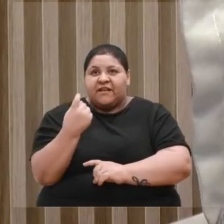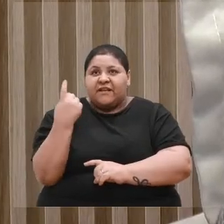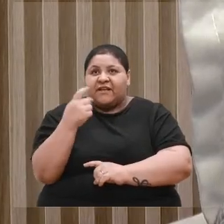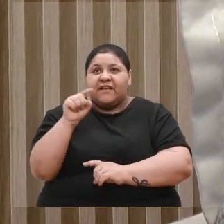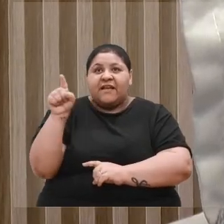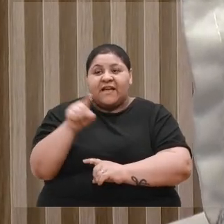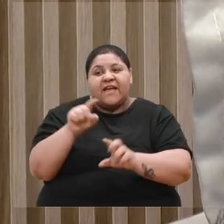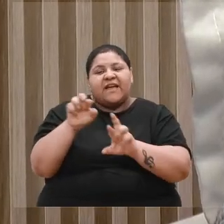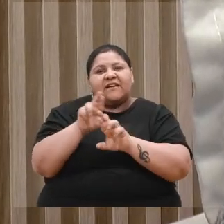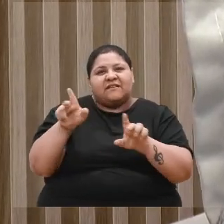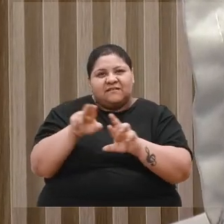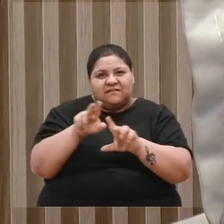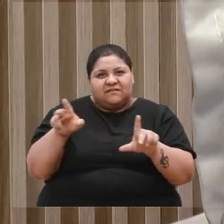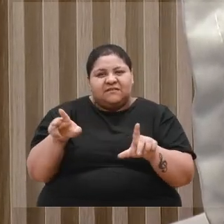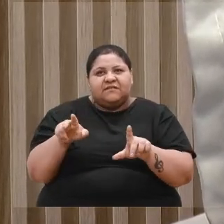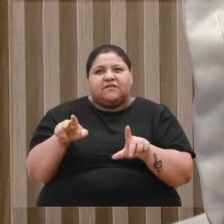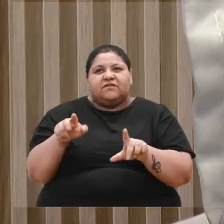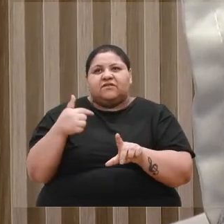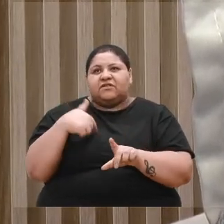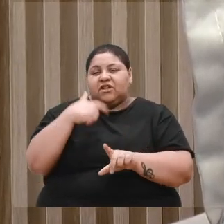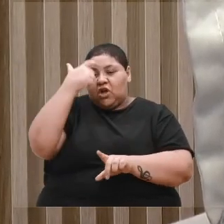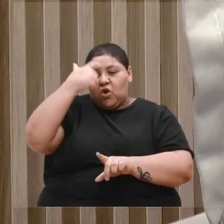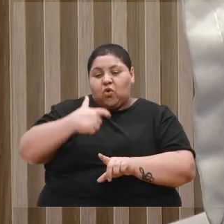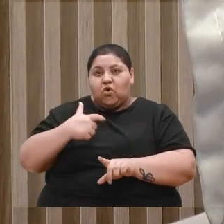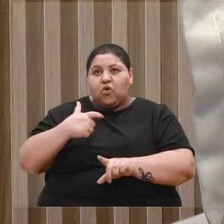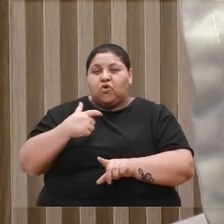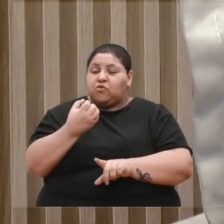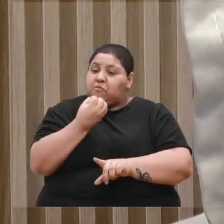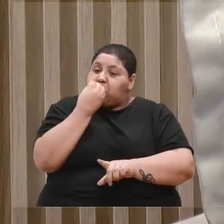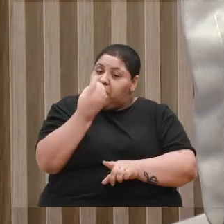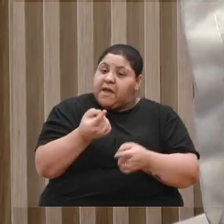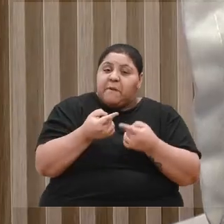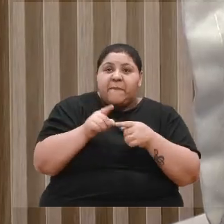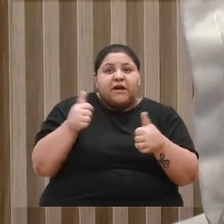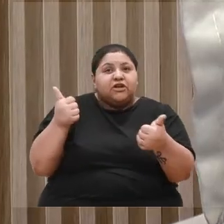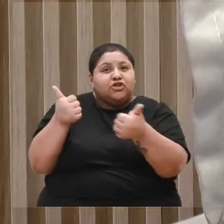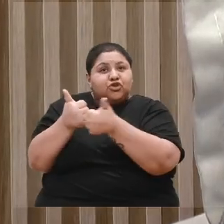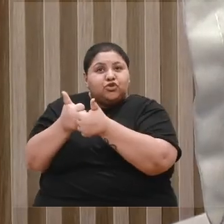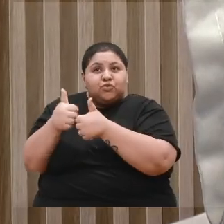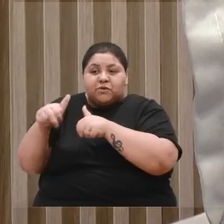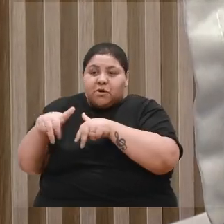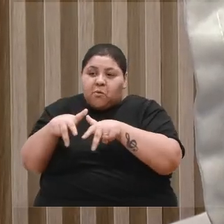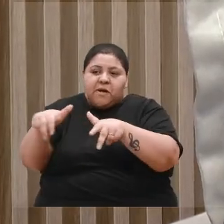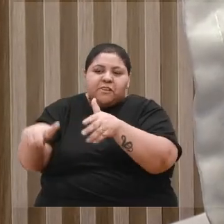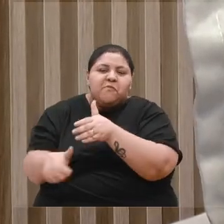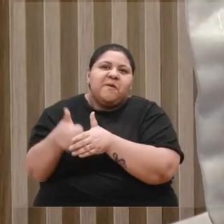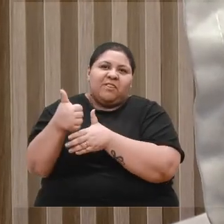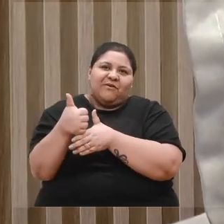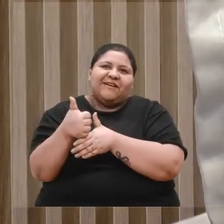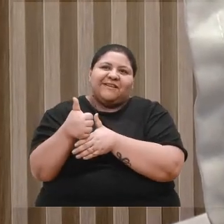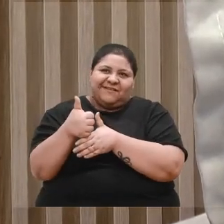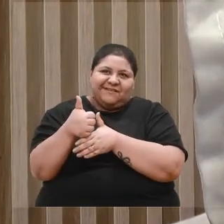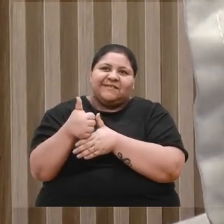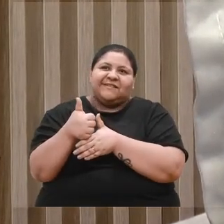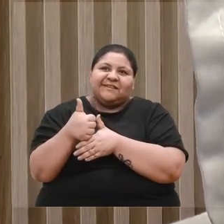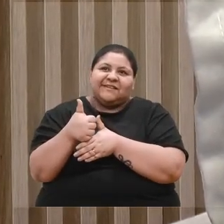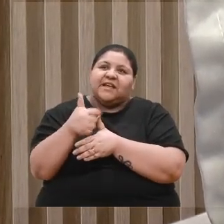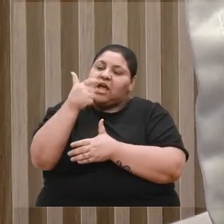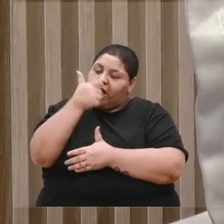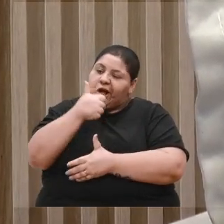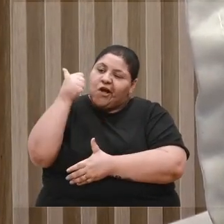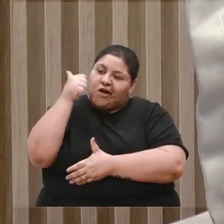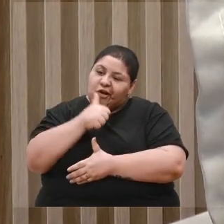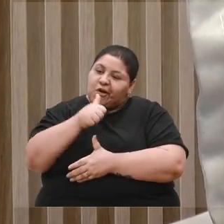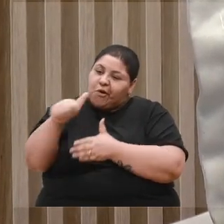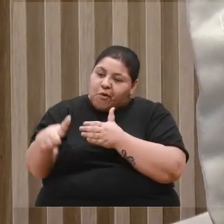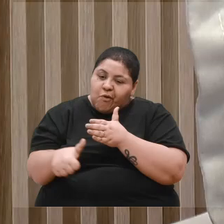sozinha é diferente, né? Então tem aquela frase que diz, eu sozinha ando bem, mas com você eu ando melhor. Então acho que é isso, né? As